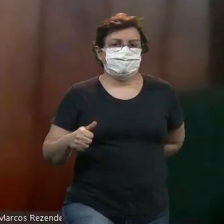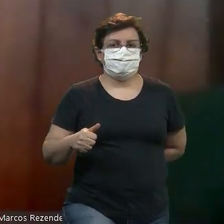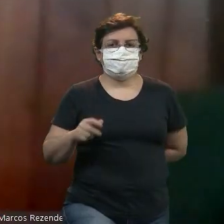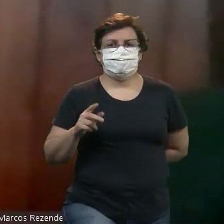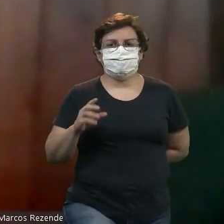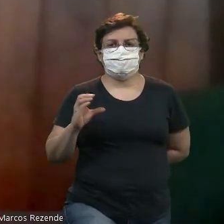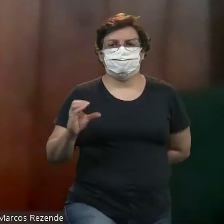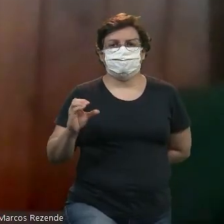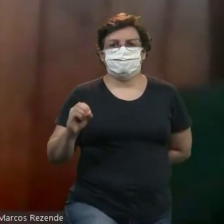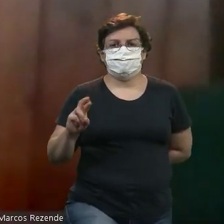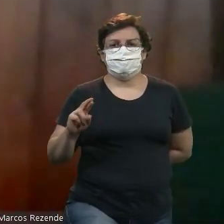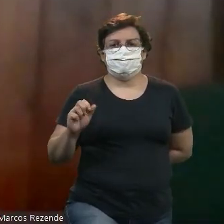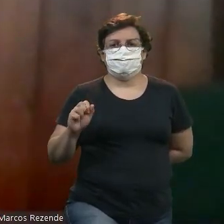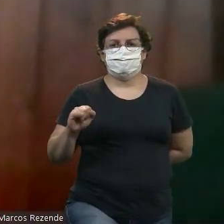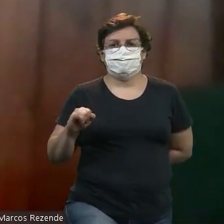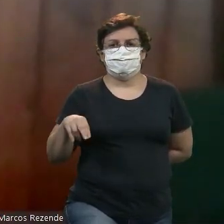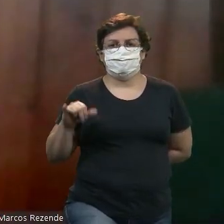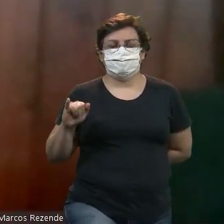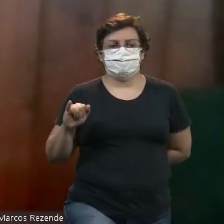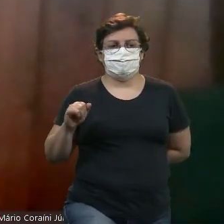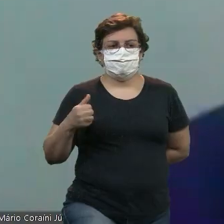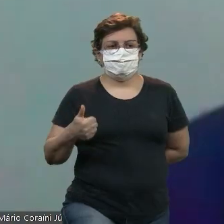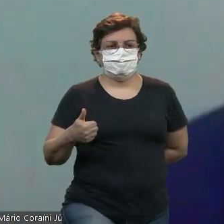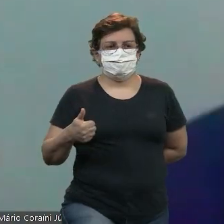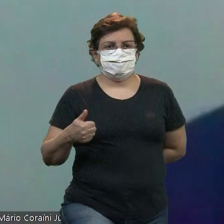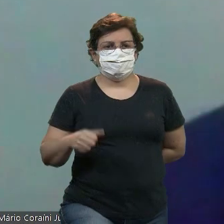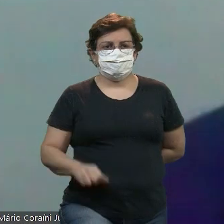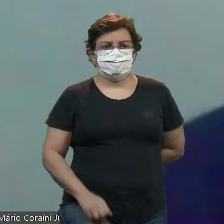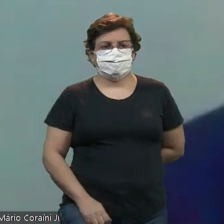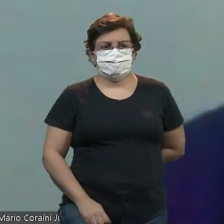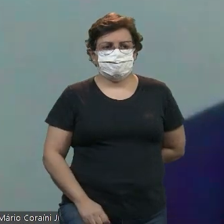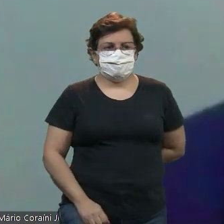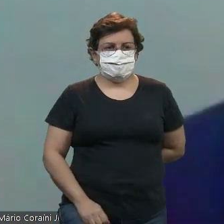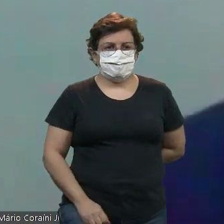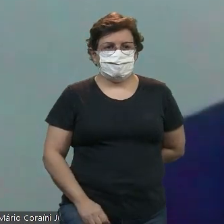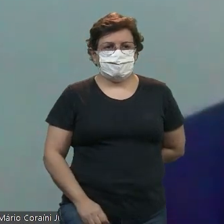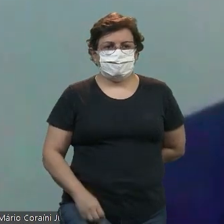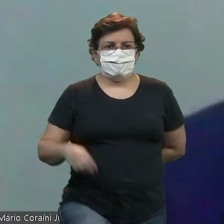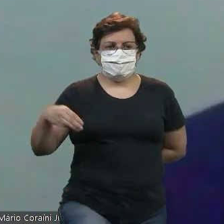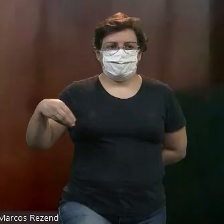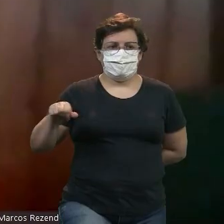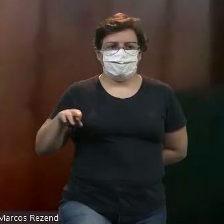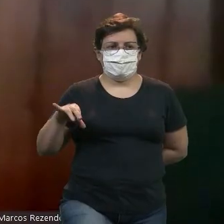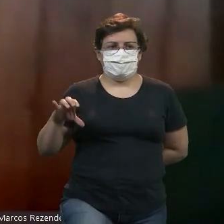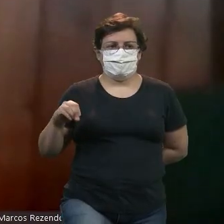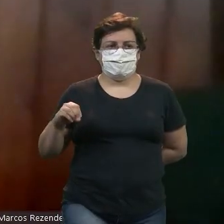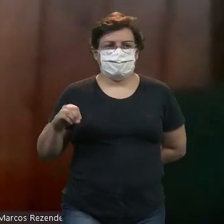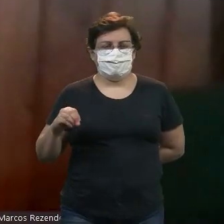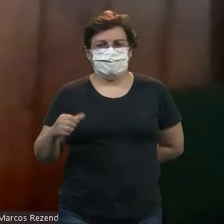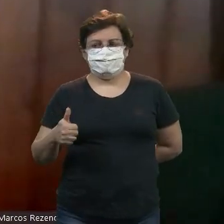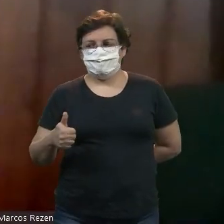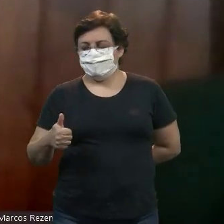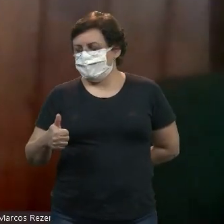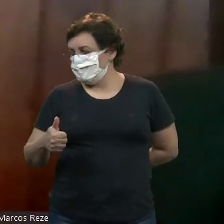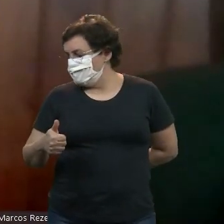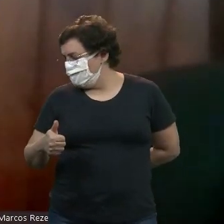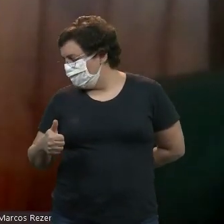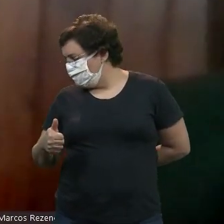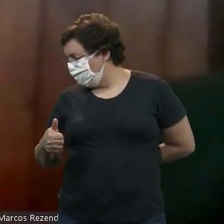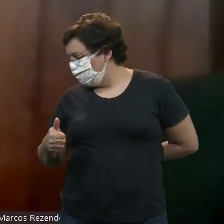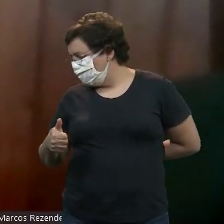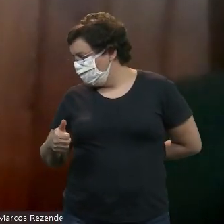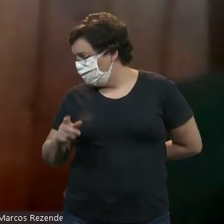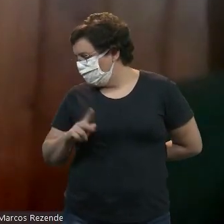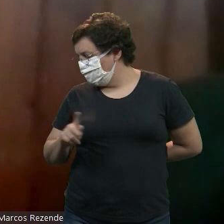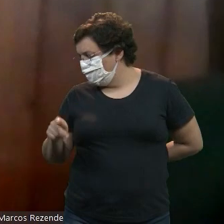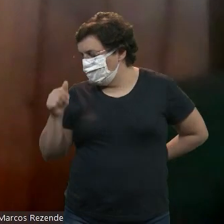Vereador professor Mário Coraine Júnior. Sim. Vereador Maurício Roberto. Sim.